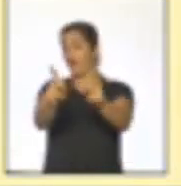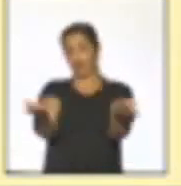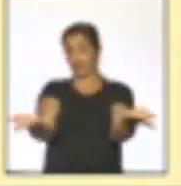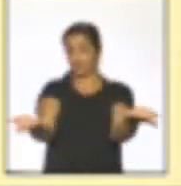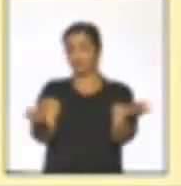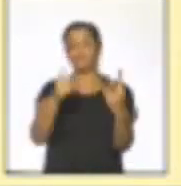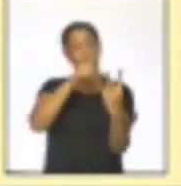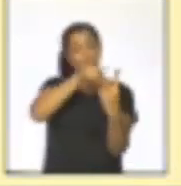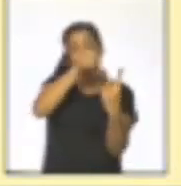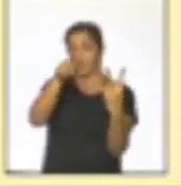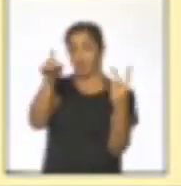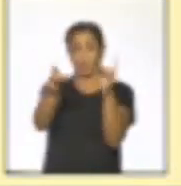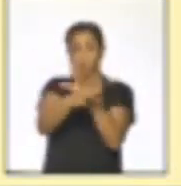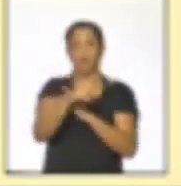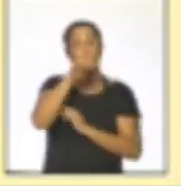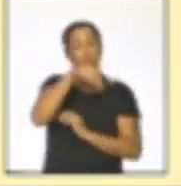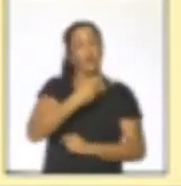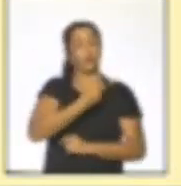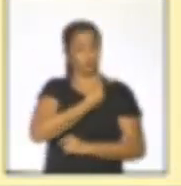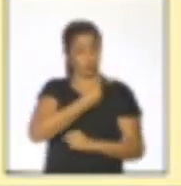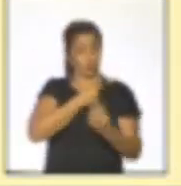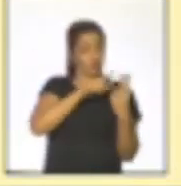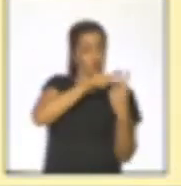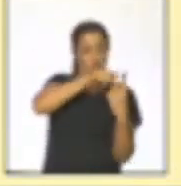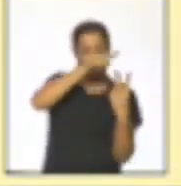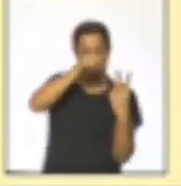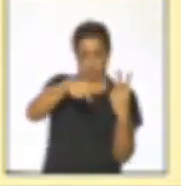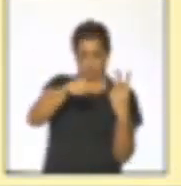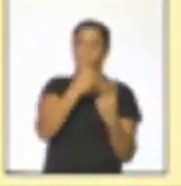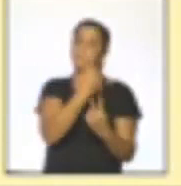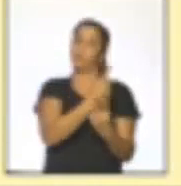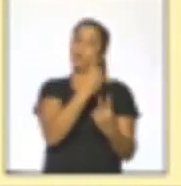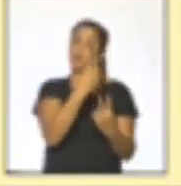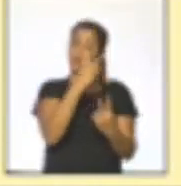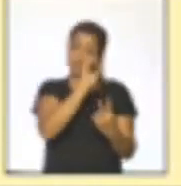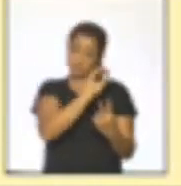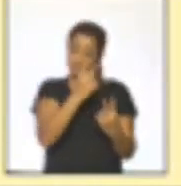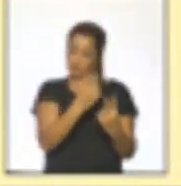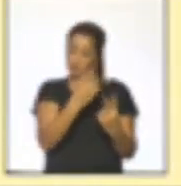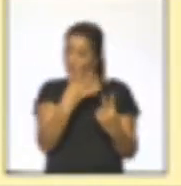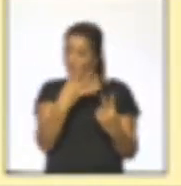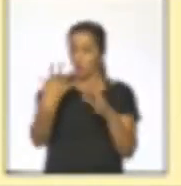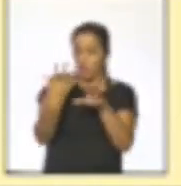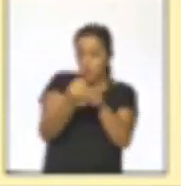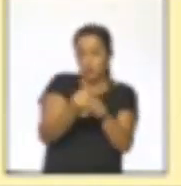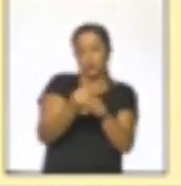conta. Então, a raiz quadrada de 1024 é o 32.